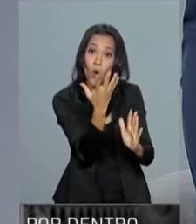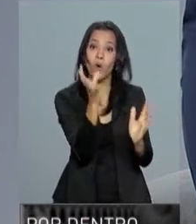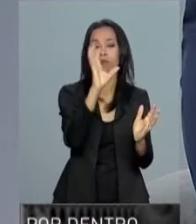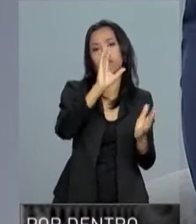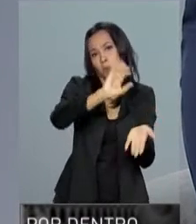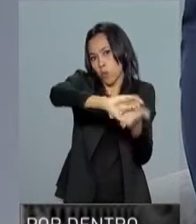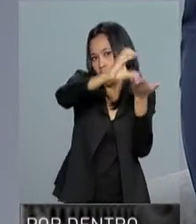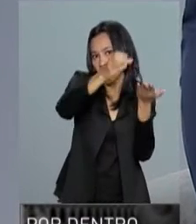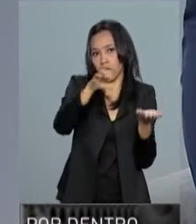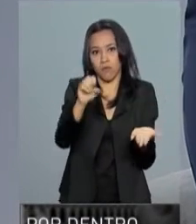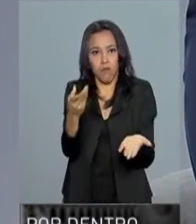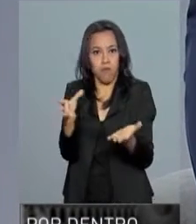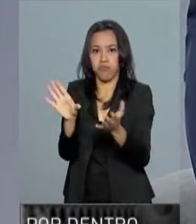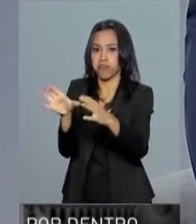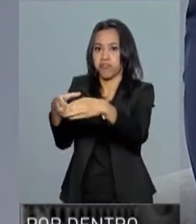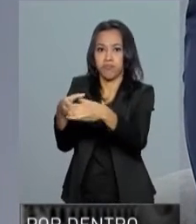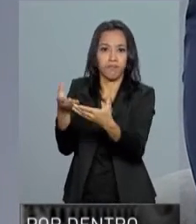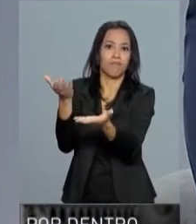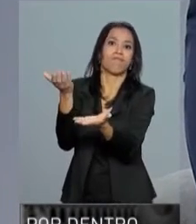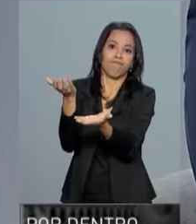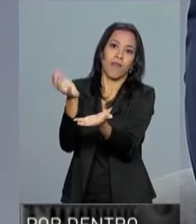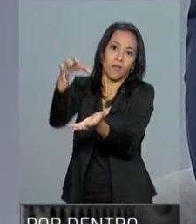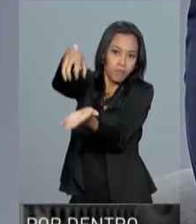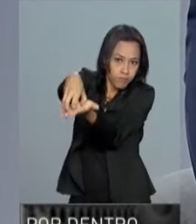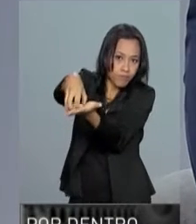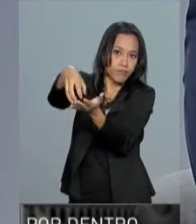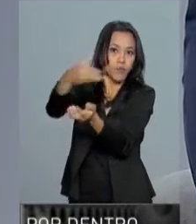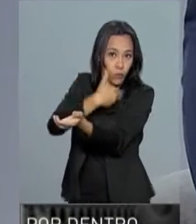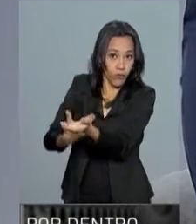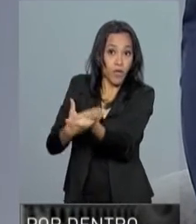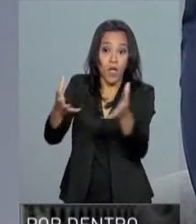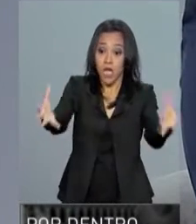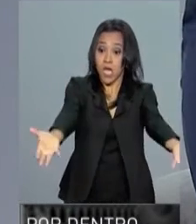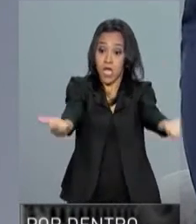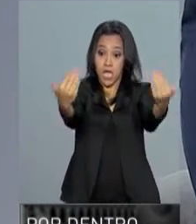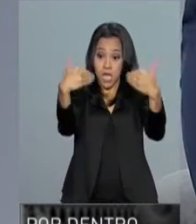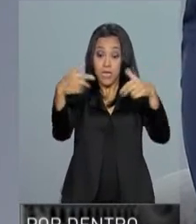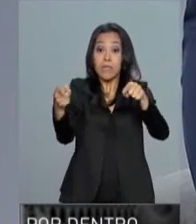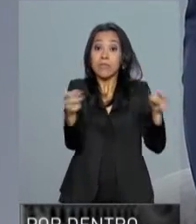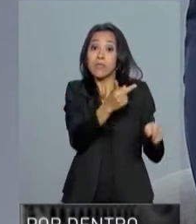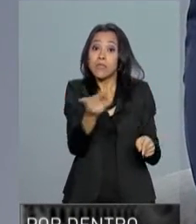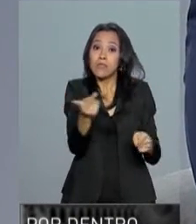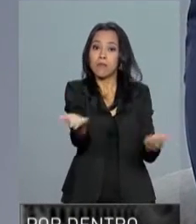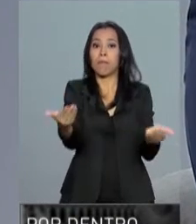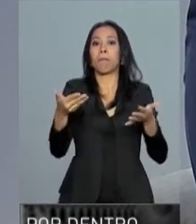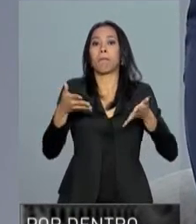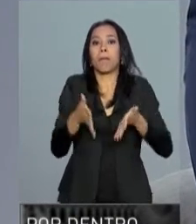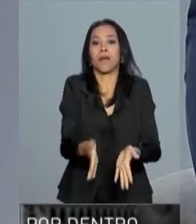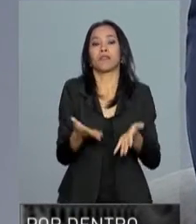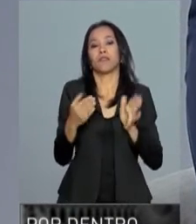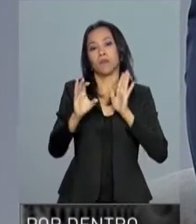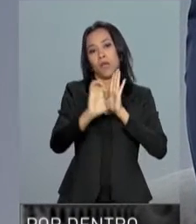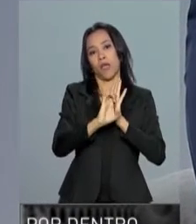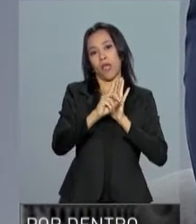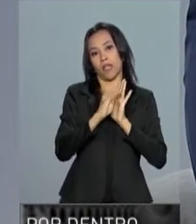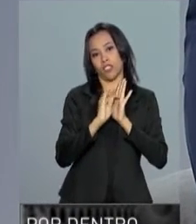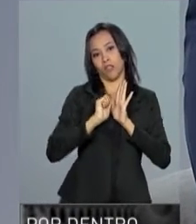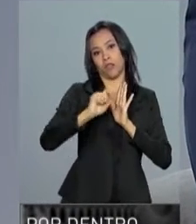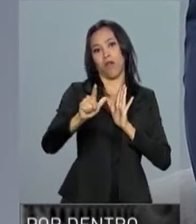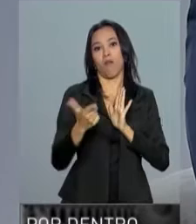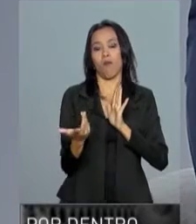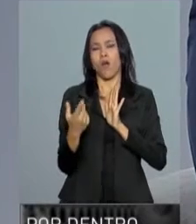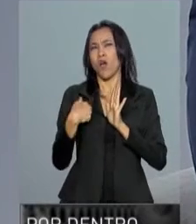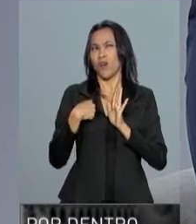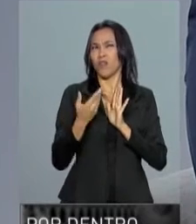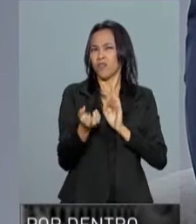dois órgãos ele busca adesão é efetivada a Adesão de participar dos editais de chamamento para você ter uma ideia no ano passado nós tivemos